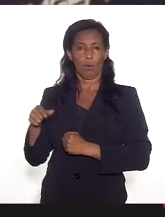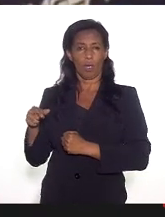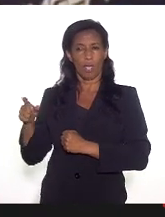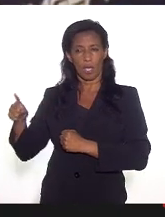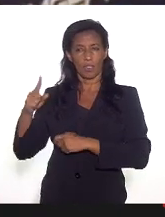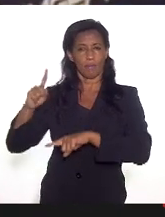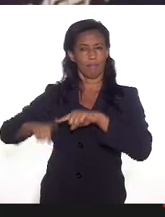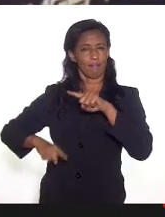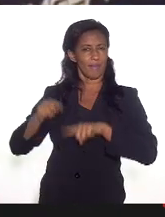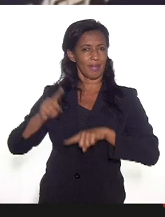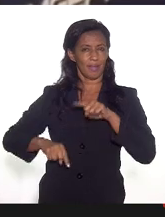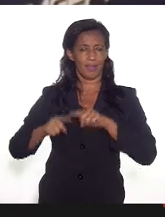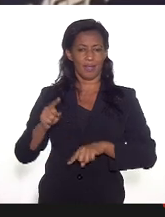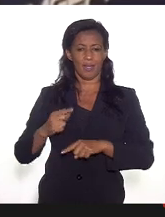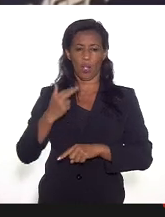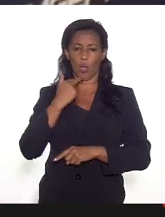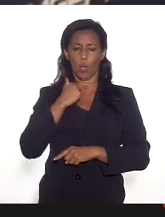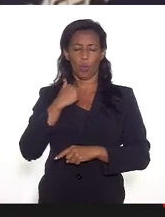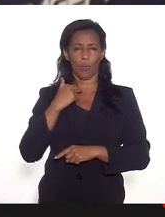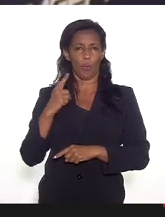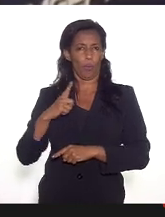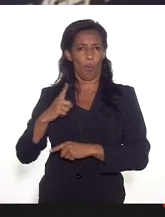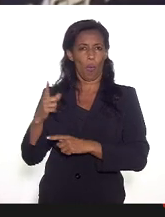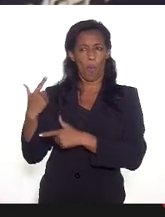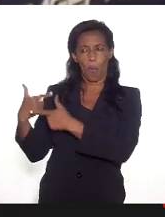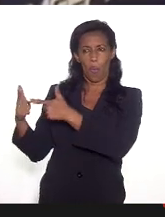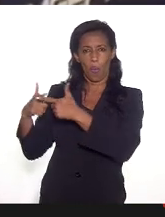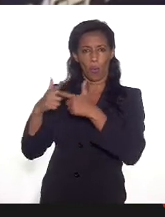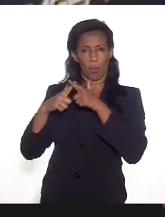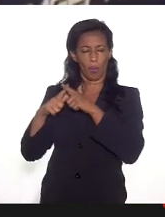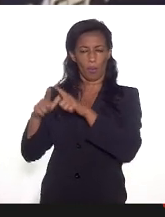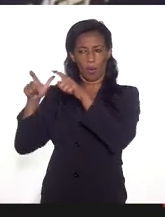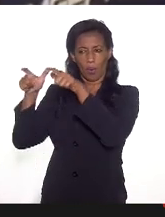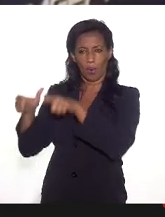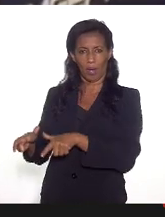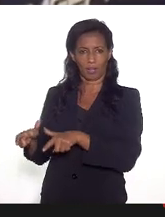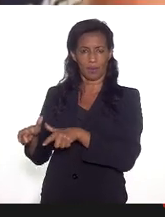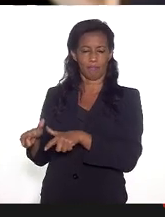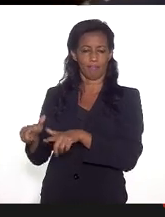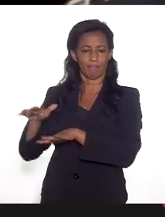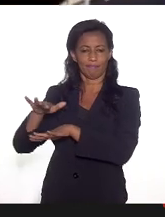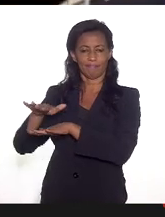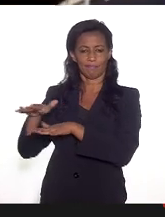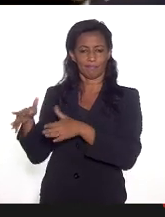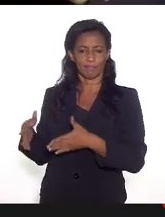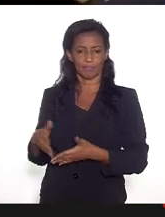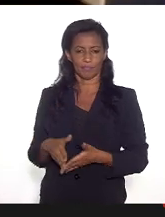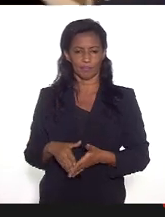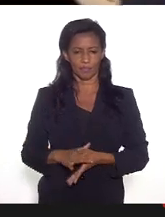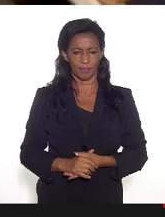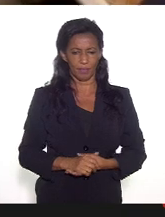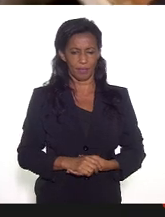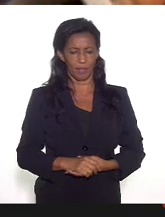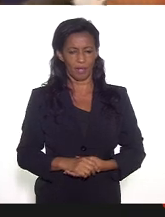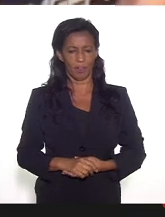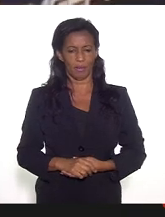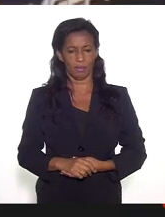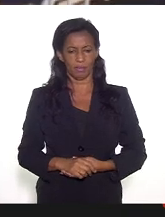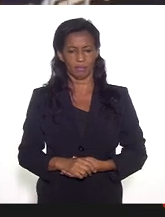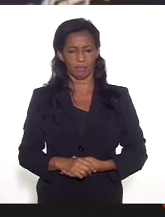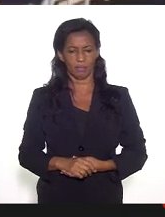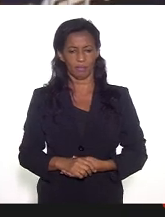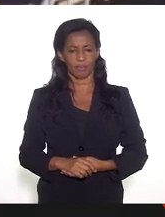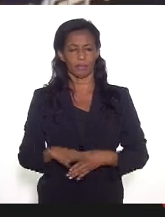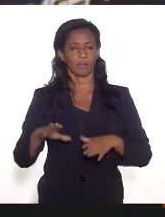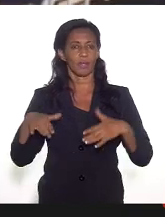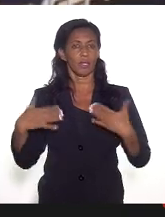não pode destinar por um problema localizado no patrimônio público, no SPIL, não me engano, né?